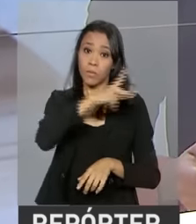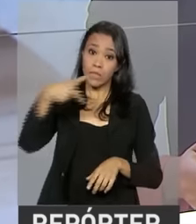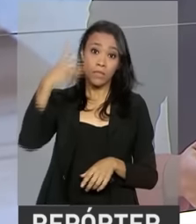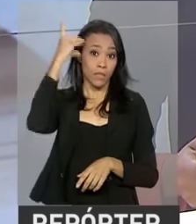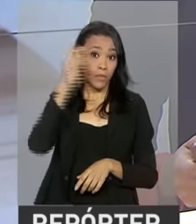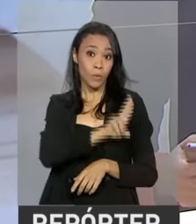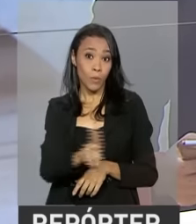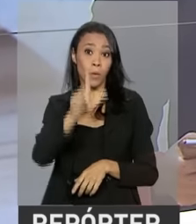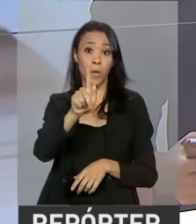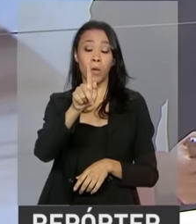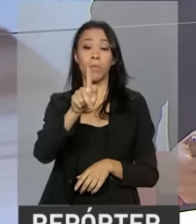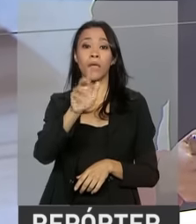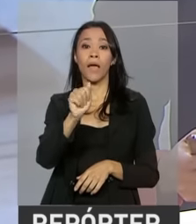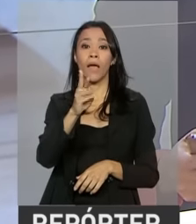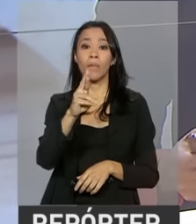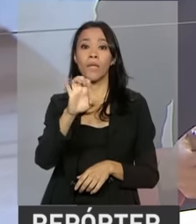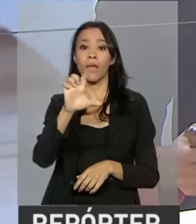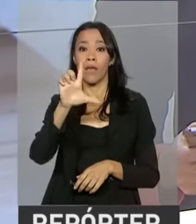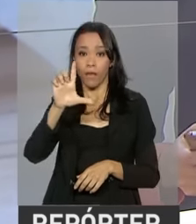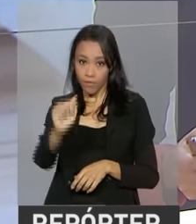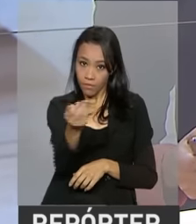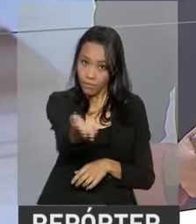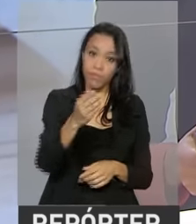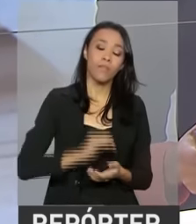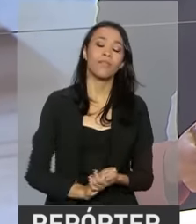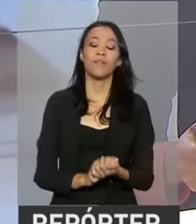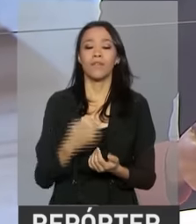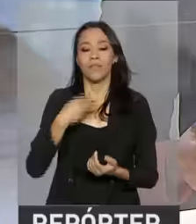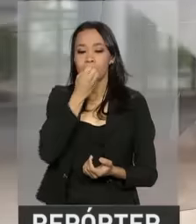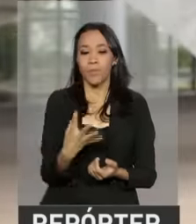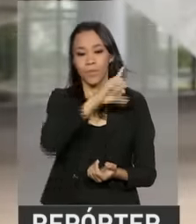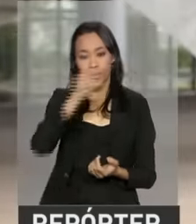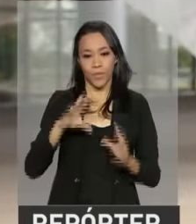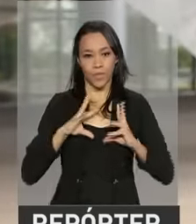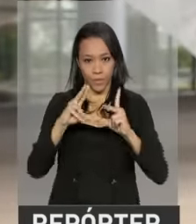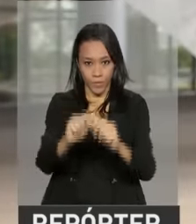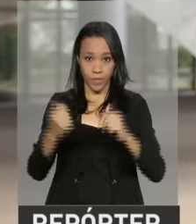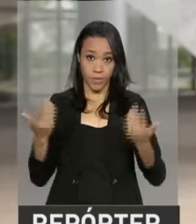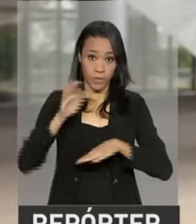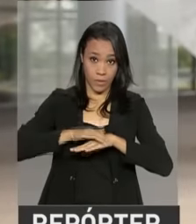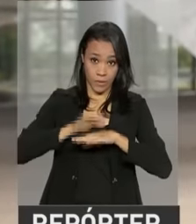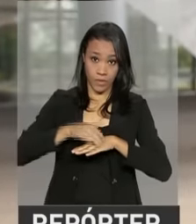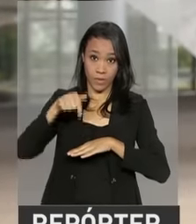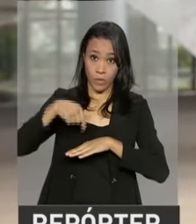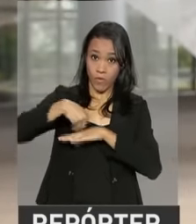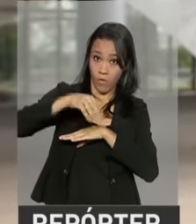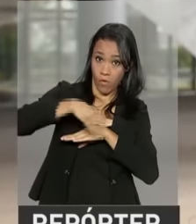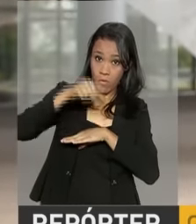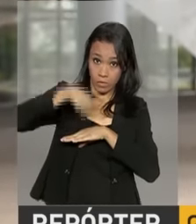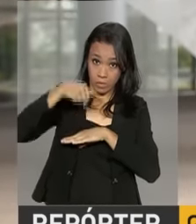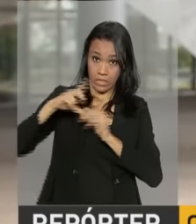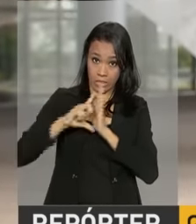Gabriela Noronha Oi Gabriela Bom dia para você Oi Renato bom dia um bom dia a todos segundo a assessoria da presidência da